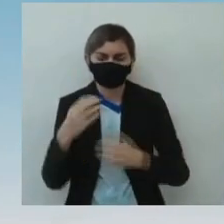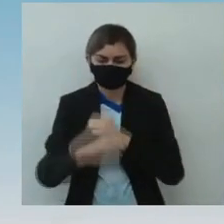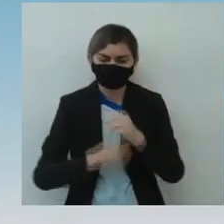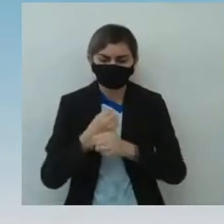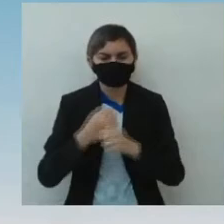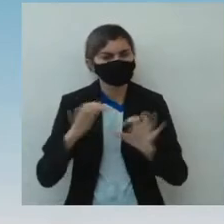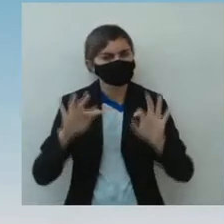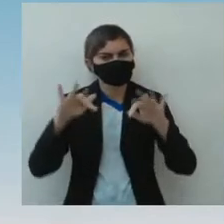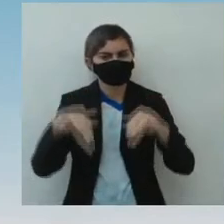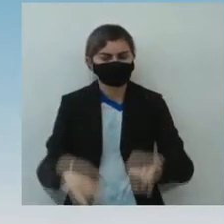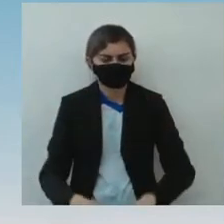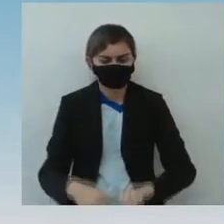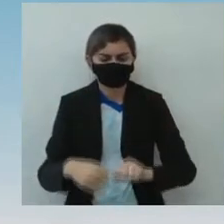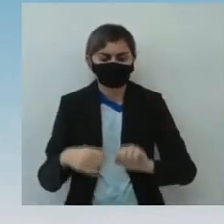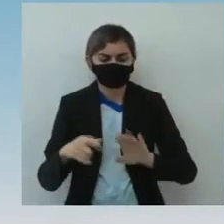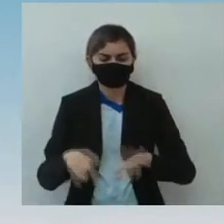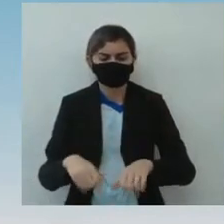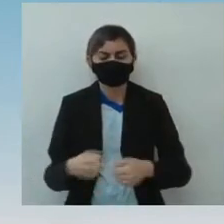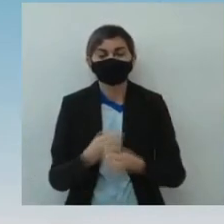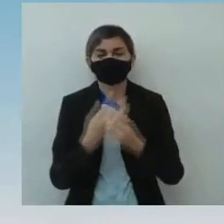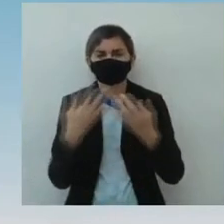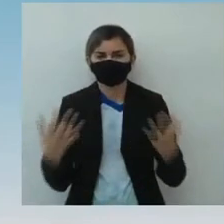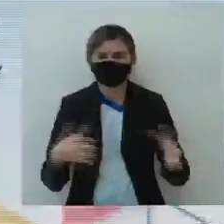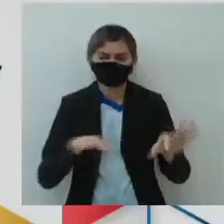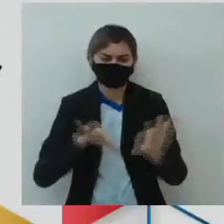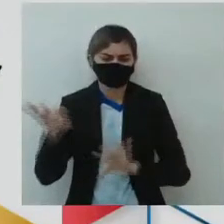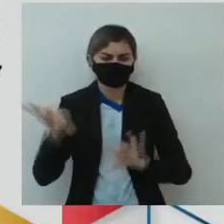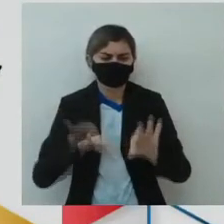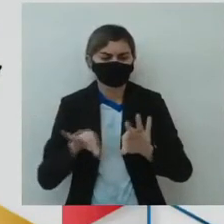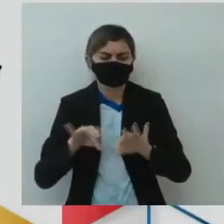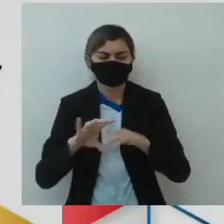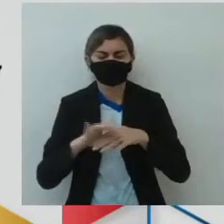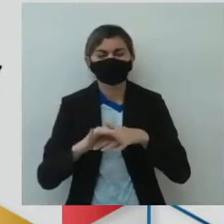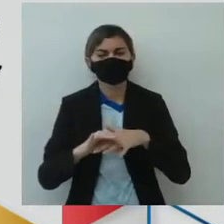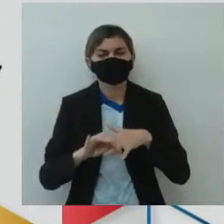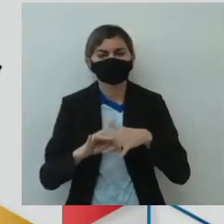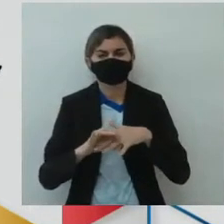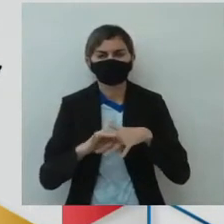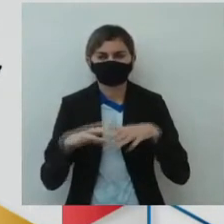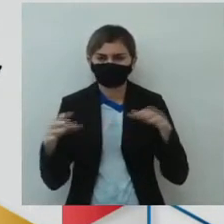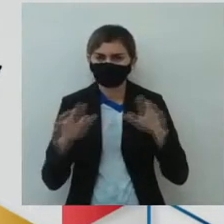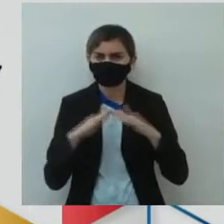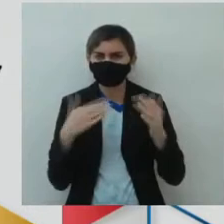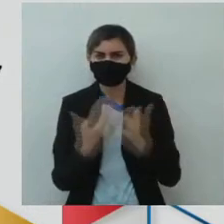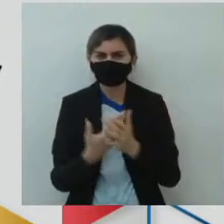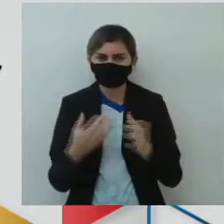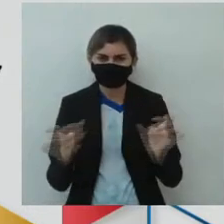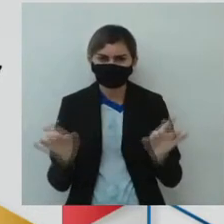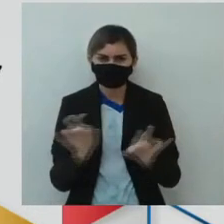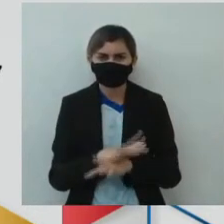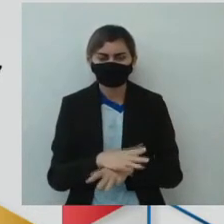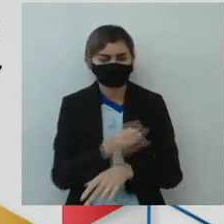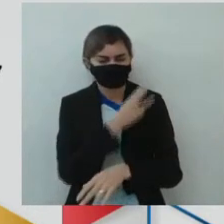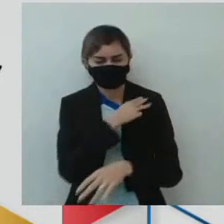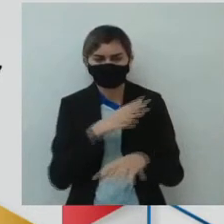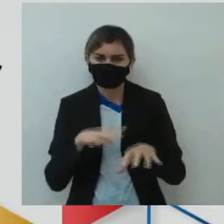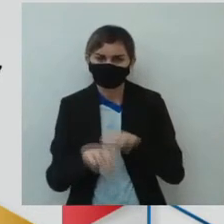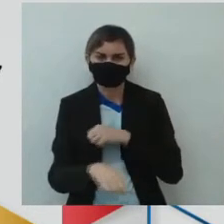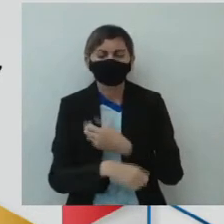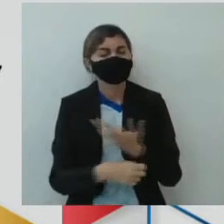final né é quando eles estão se preparando para deixar a escola o ensino médio